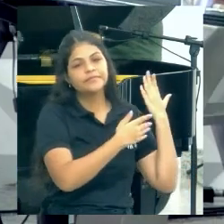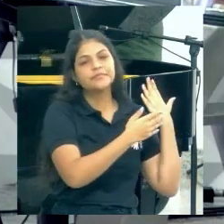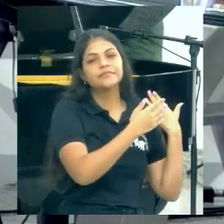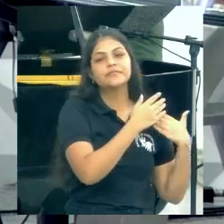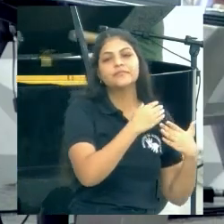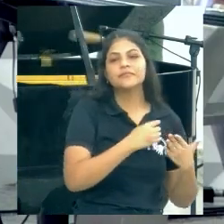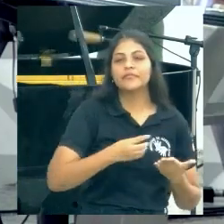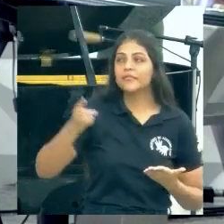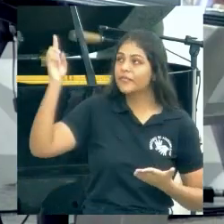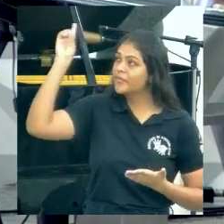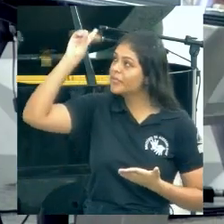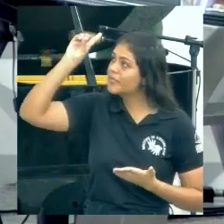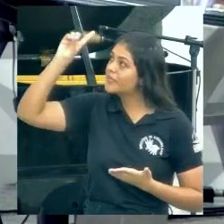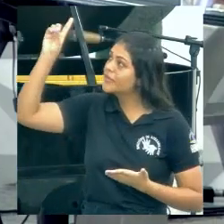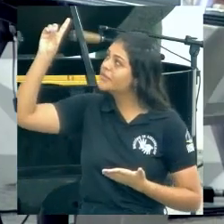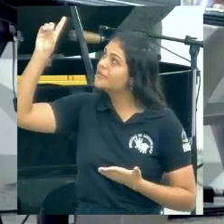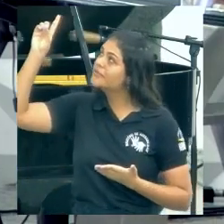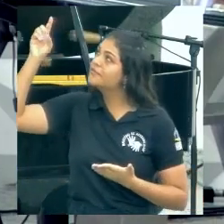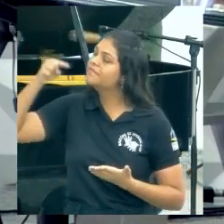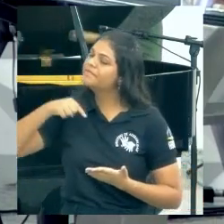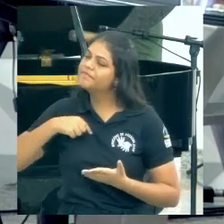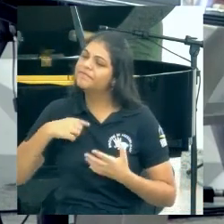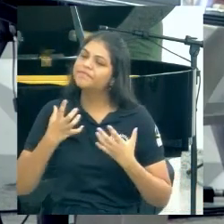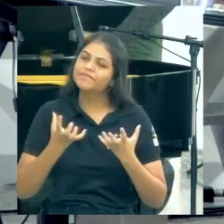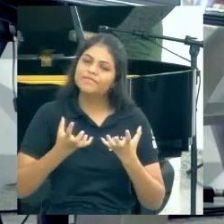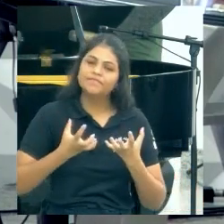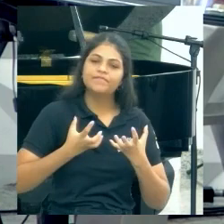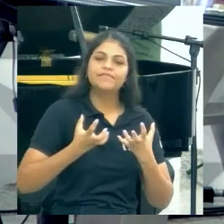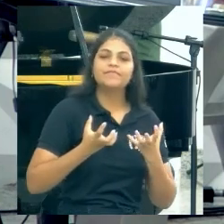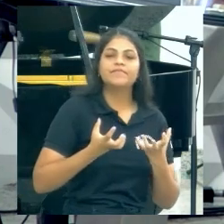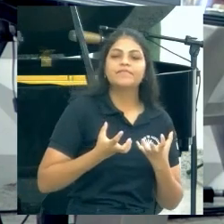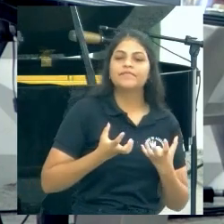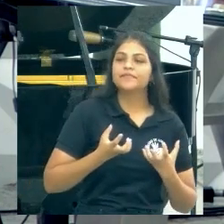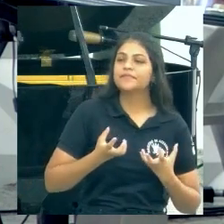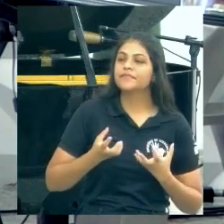os seus processos, quero me tornar